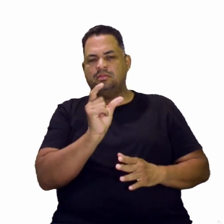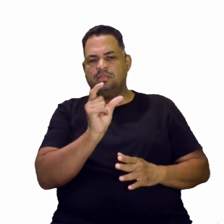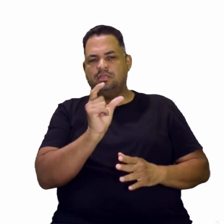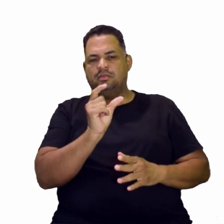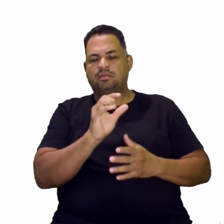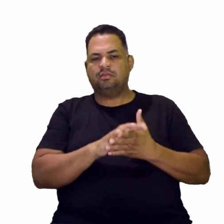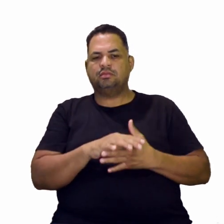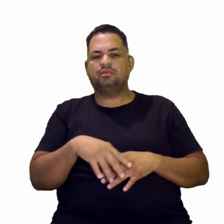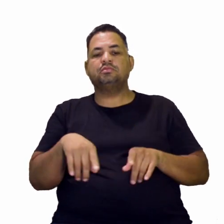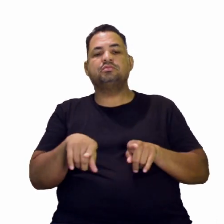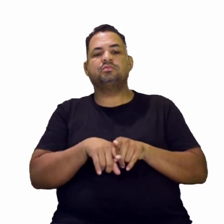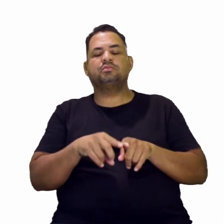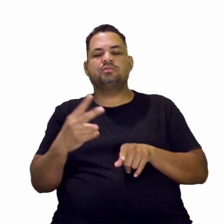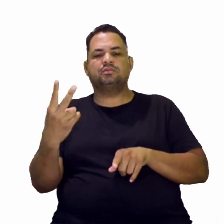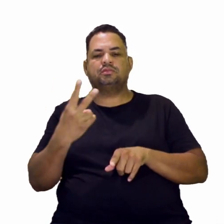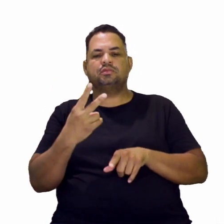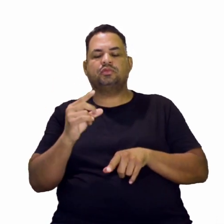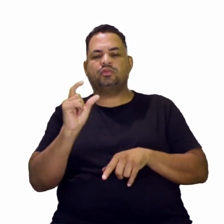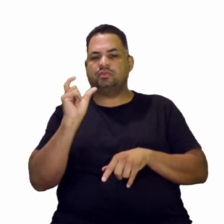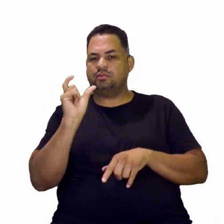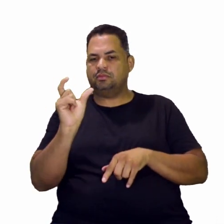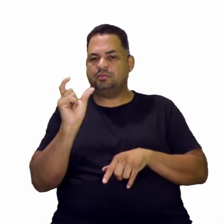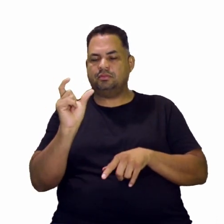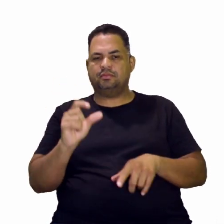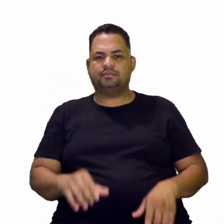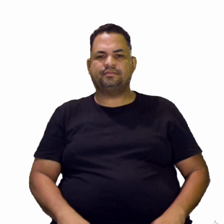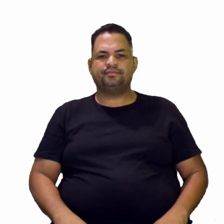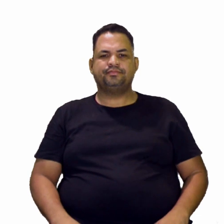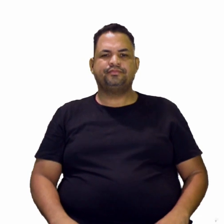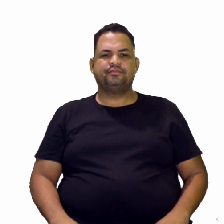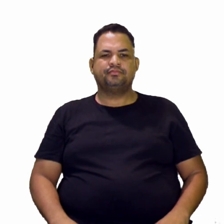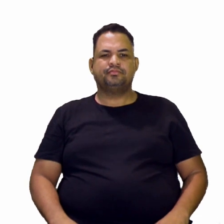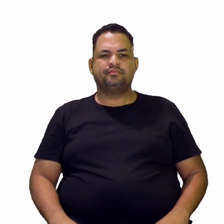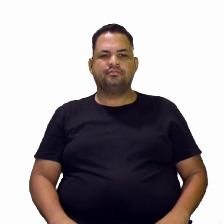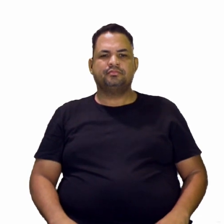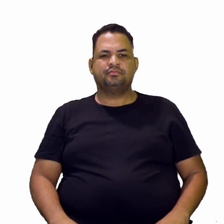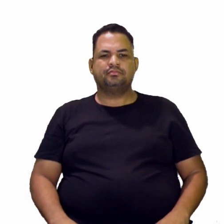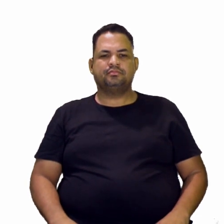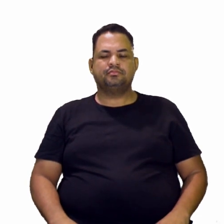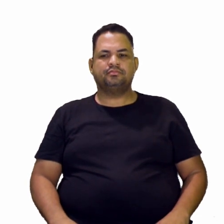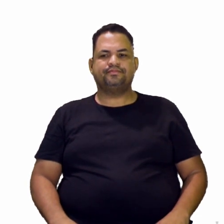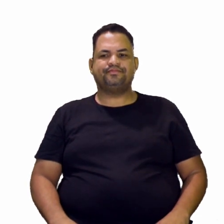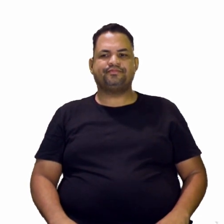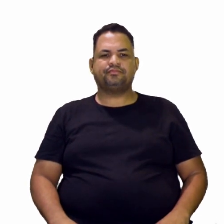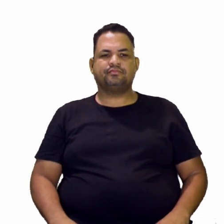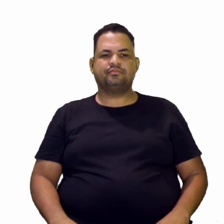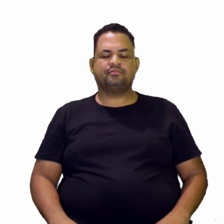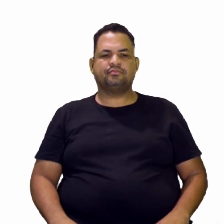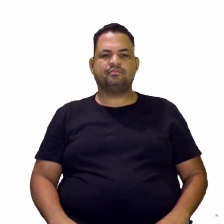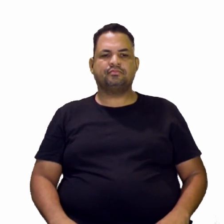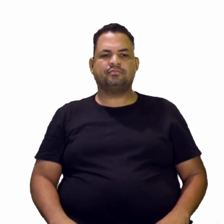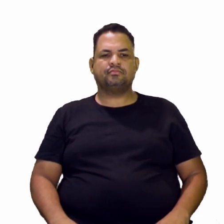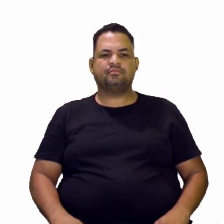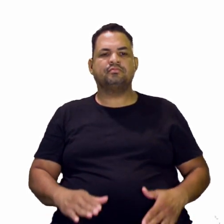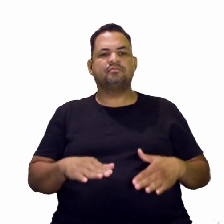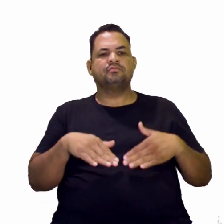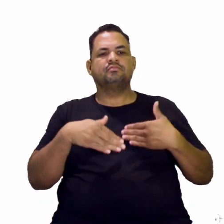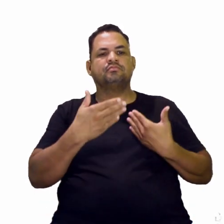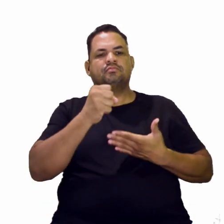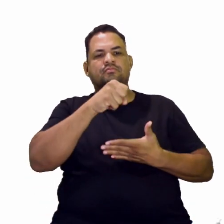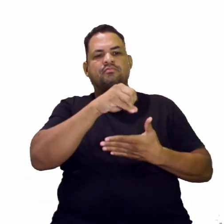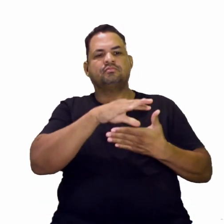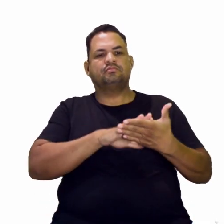quanto na segunda palavra, que é o epíteto, né? Então vamos lá. Qual dessas aqui